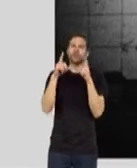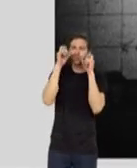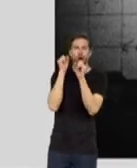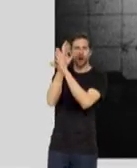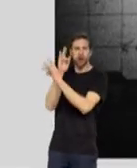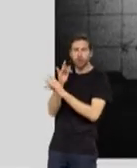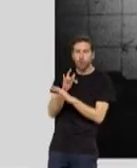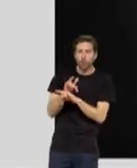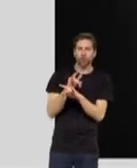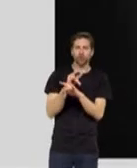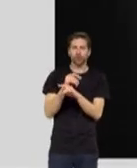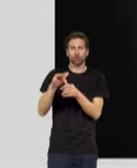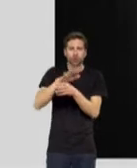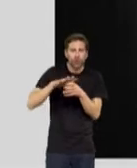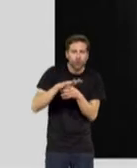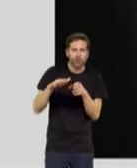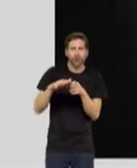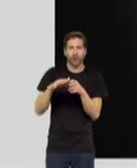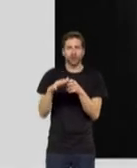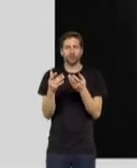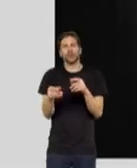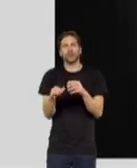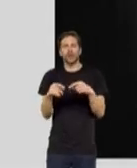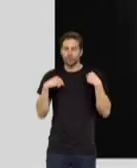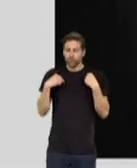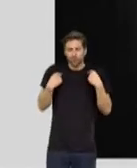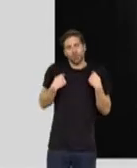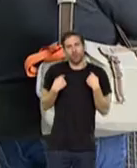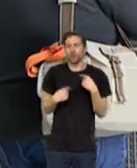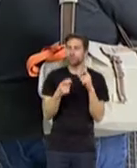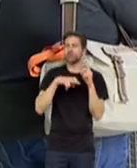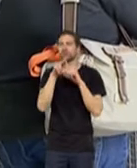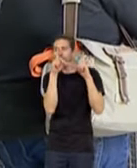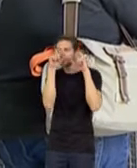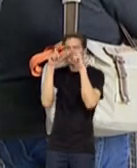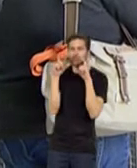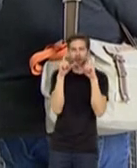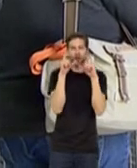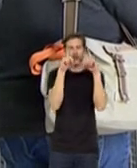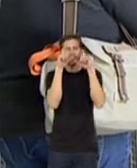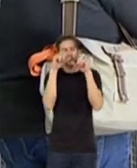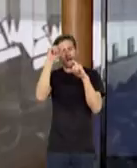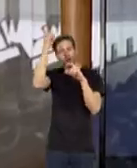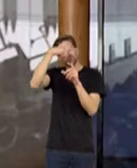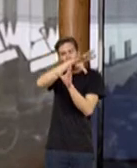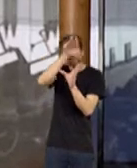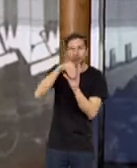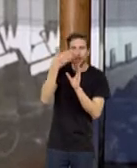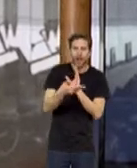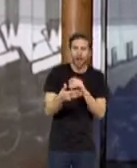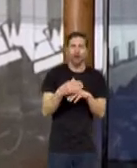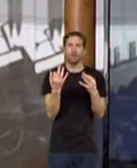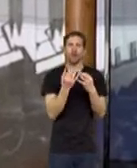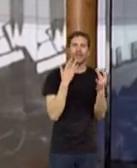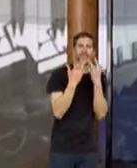próprio fotógrafo tem uma voz e tem algo para dizer. Naturalmente, eu aprendi muito da fotografia com o teatro, com a